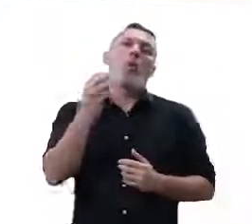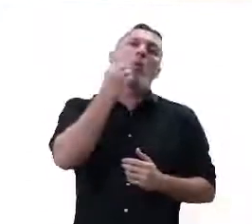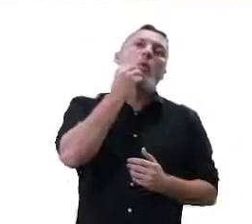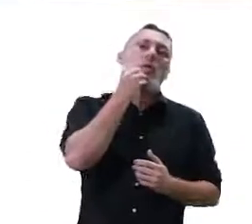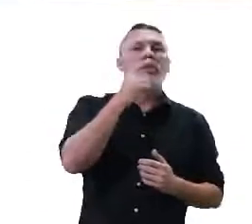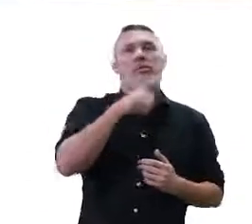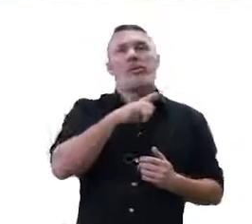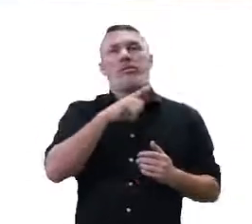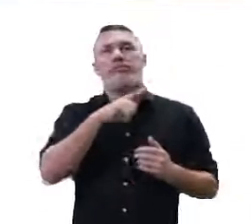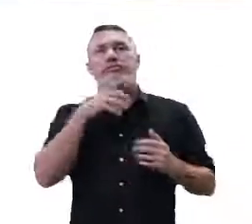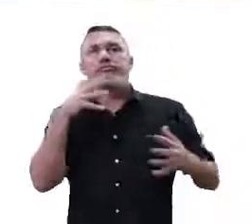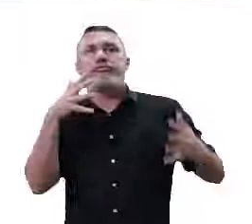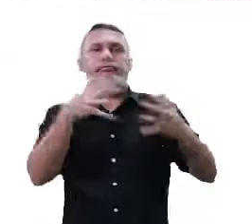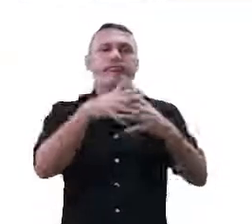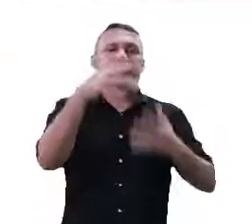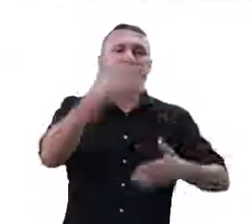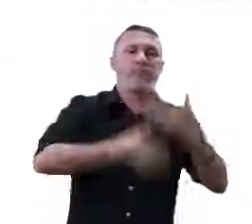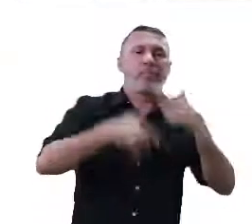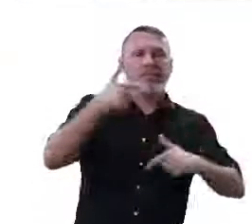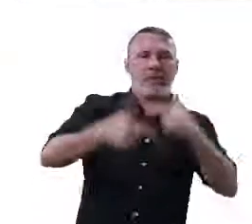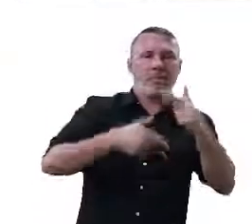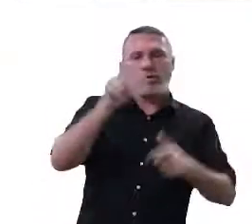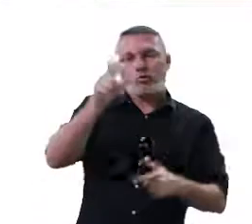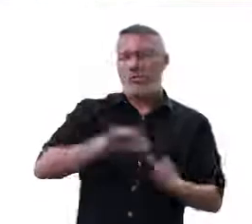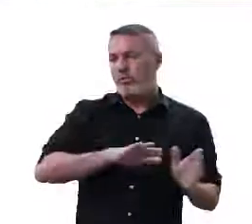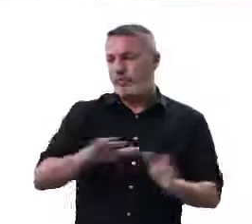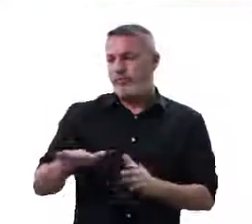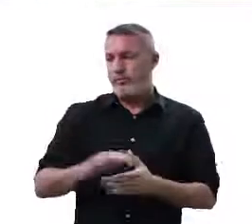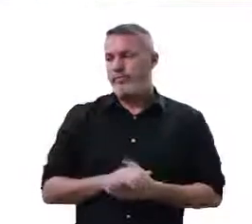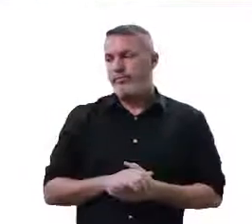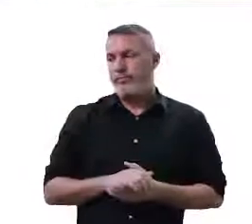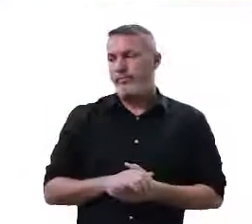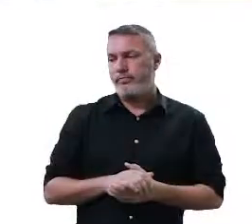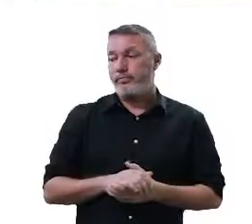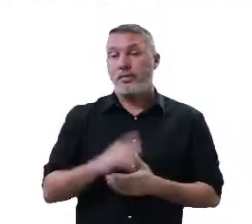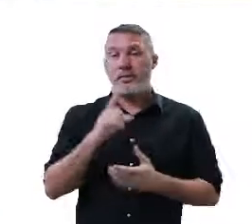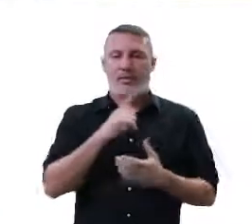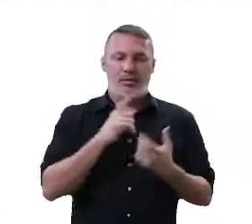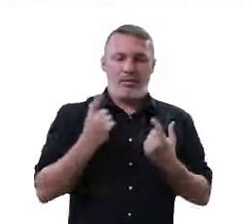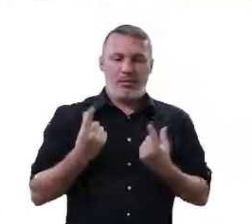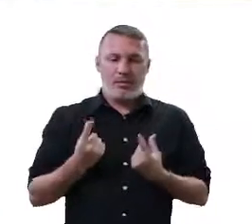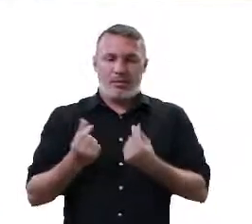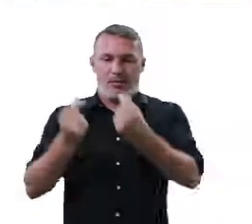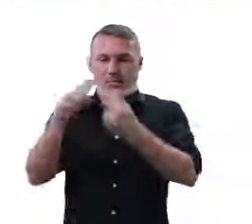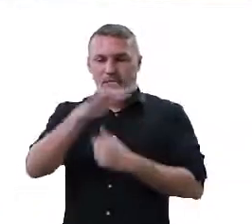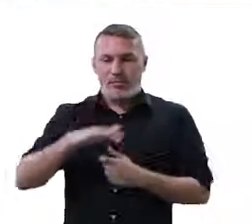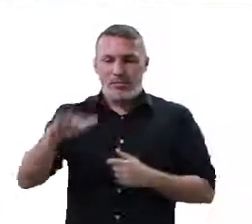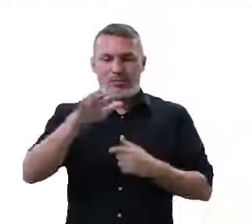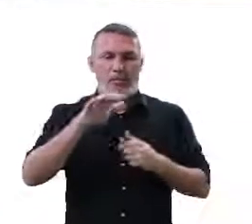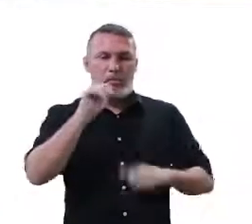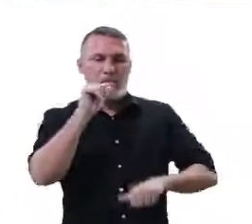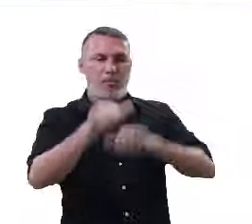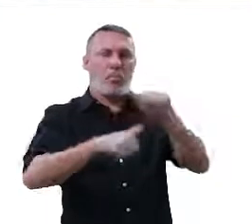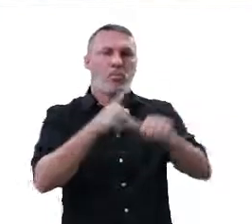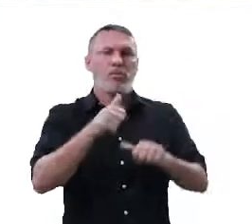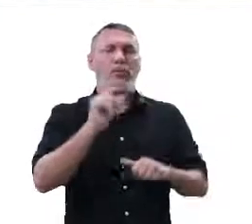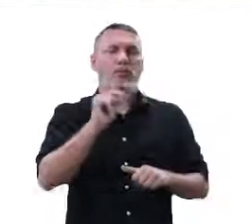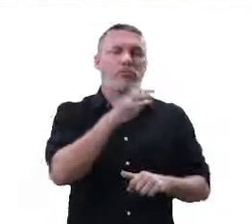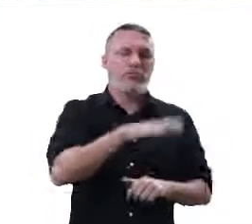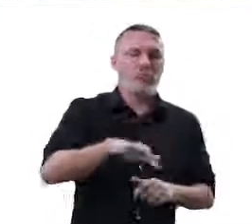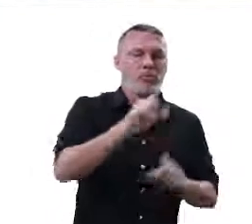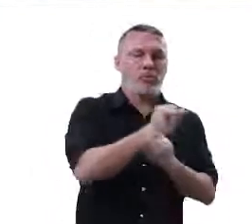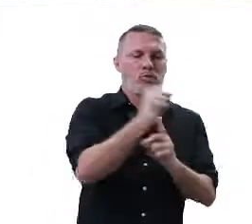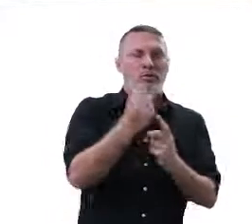vai, obviamente, interferir na ação do trabalho do sujeito. A burguesia revoluciona o processo social de formação